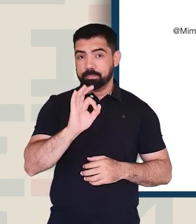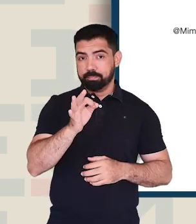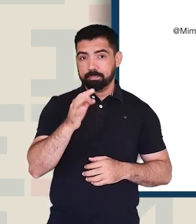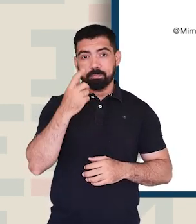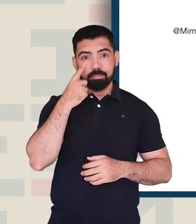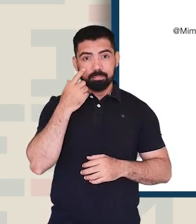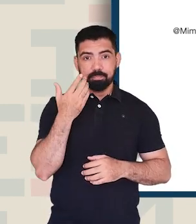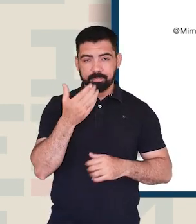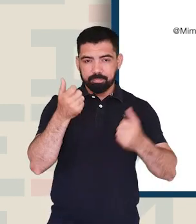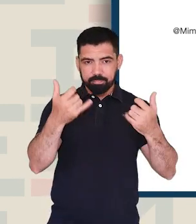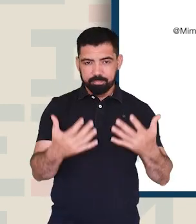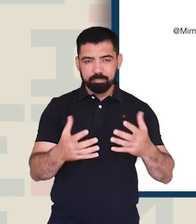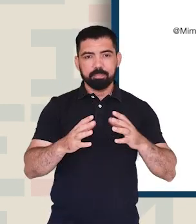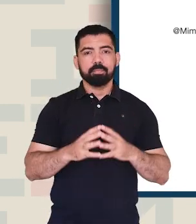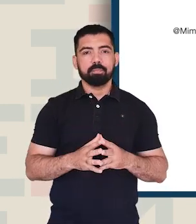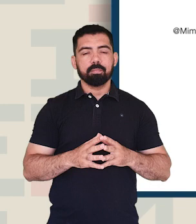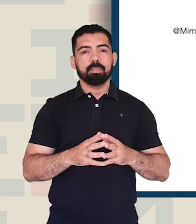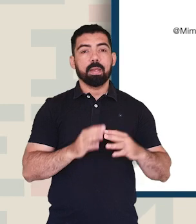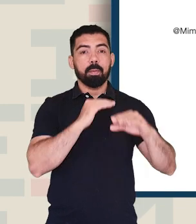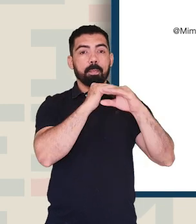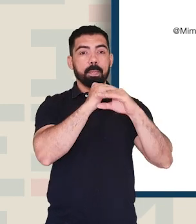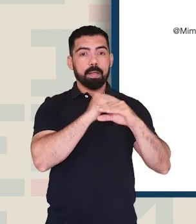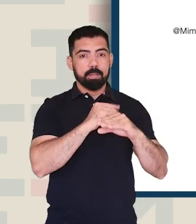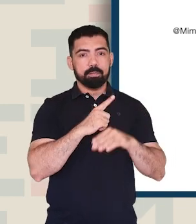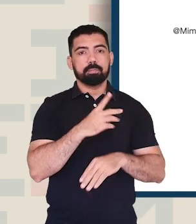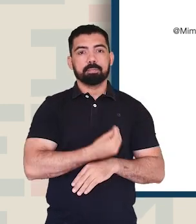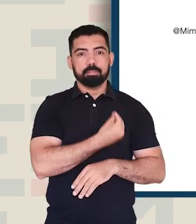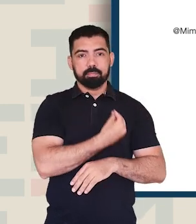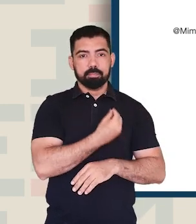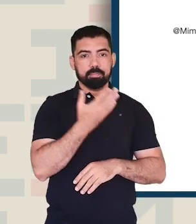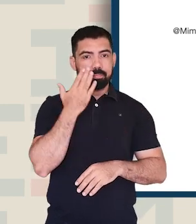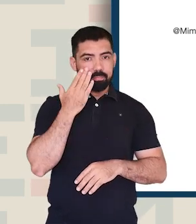Certo? Então existe esse padrãozinho aqui, ó.